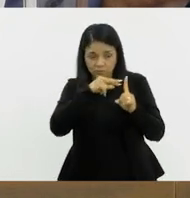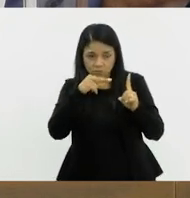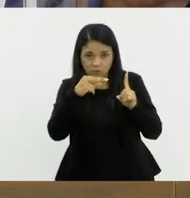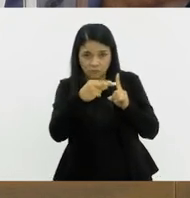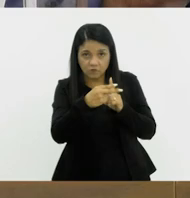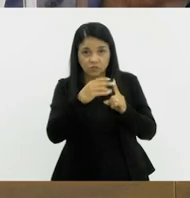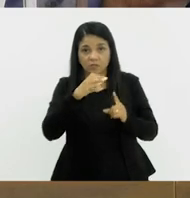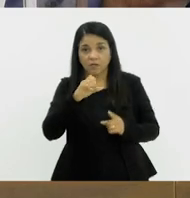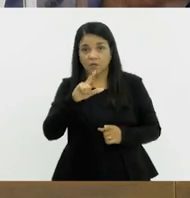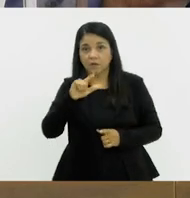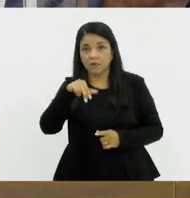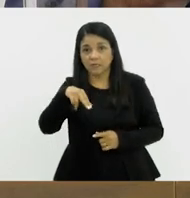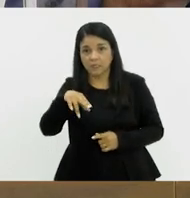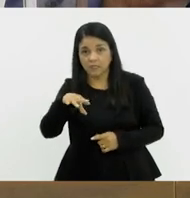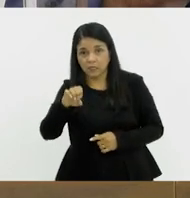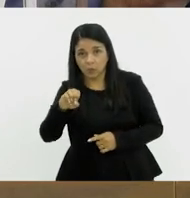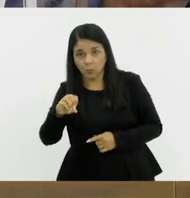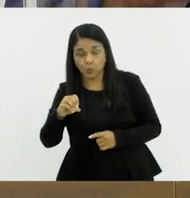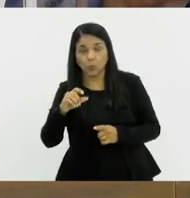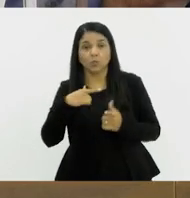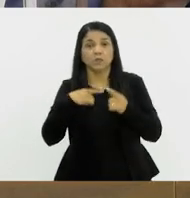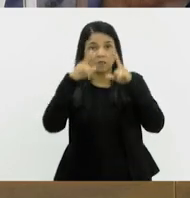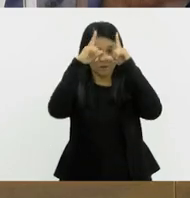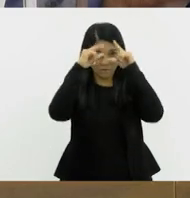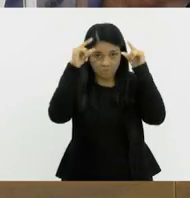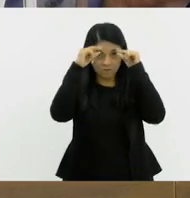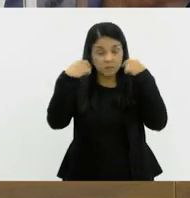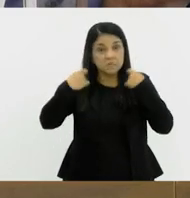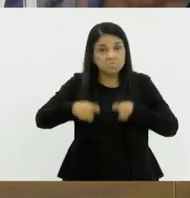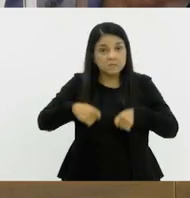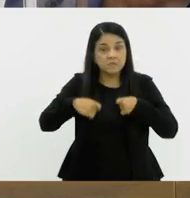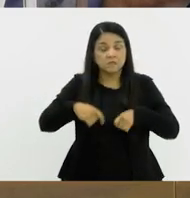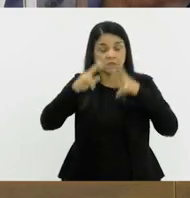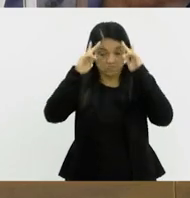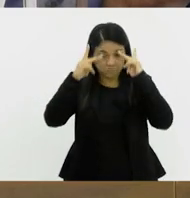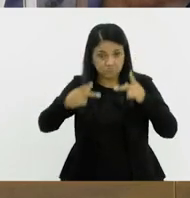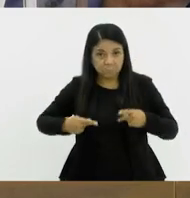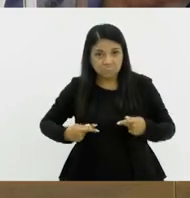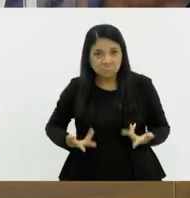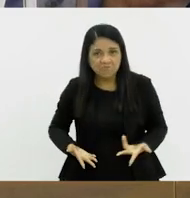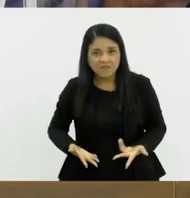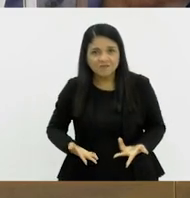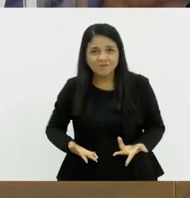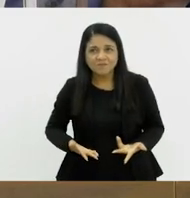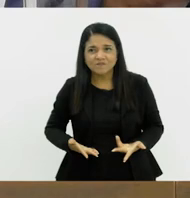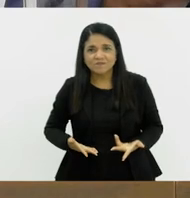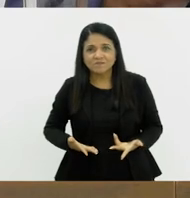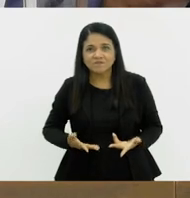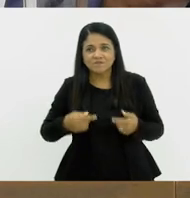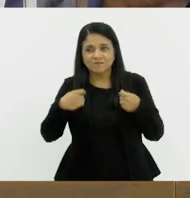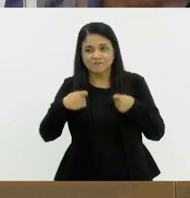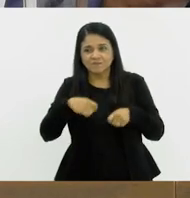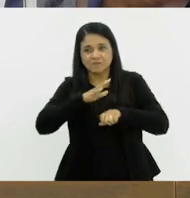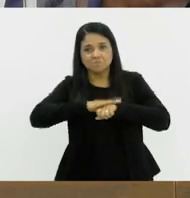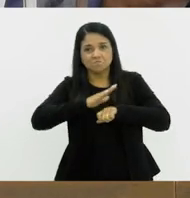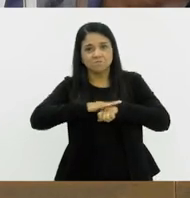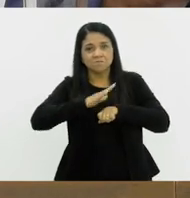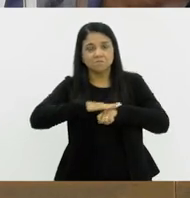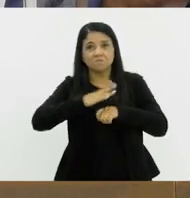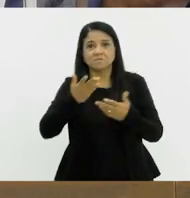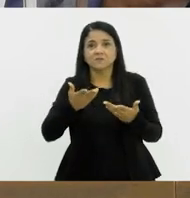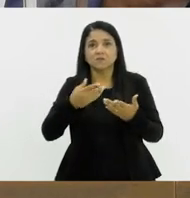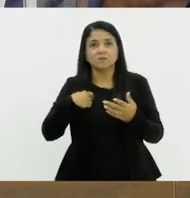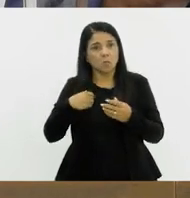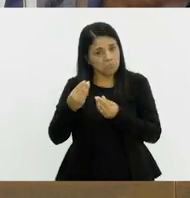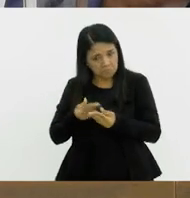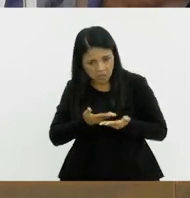e de enfermagem autossuficiente quanto ao atendimento das necessidades humanas básicas? Se for isso, eles vão continuar sendo referenciados para a UPA para receber